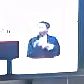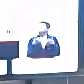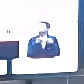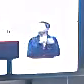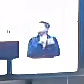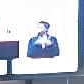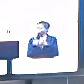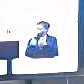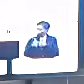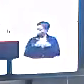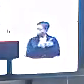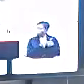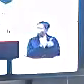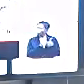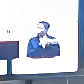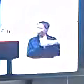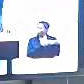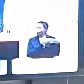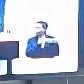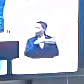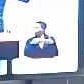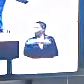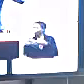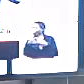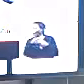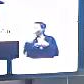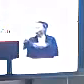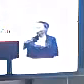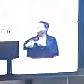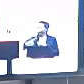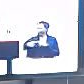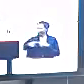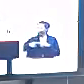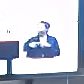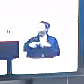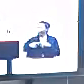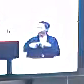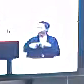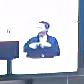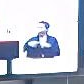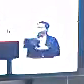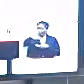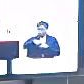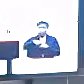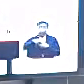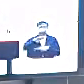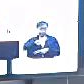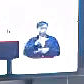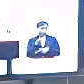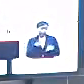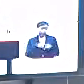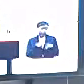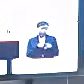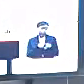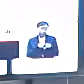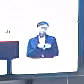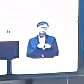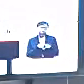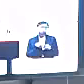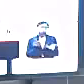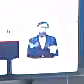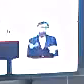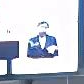que leva a gente para outras cidades e até aqui mesmo dentro de Belo Horizonte falta você sabe o que é